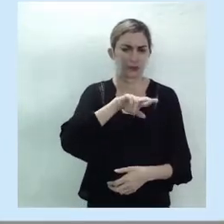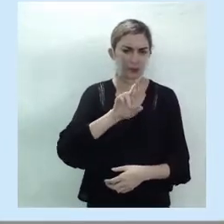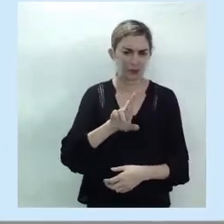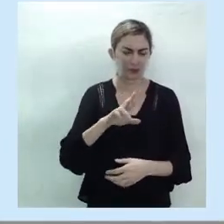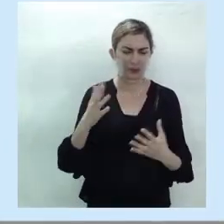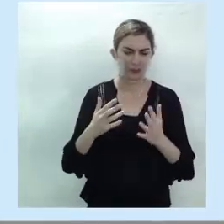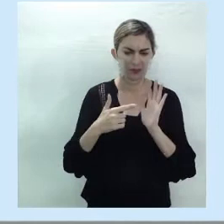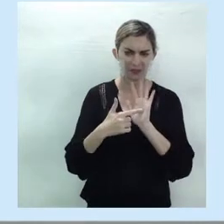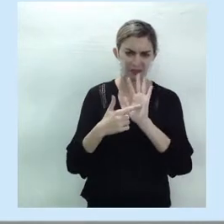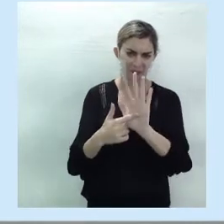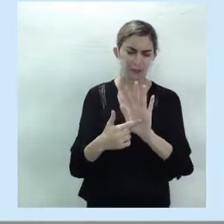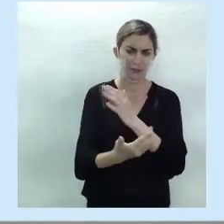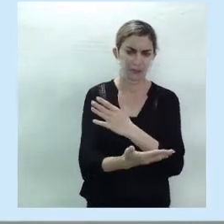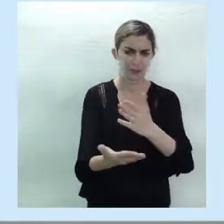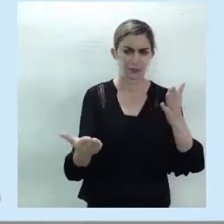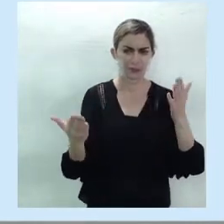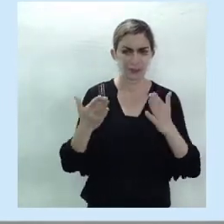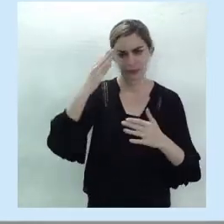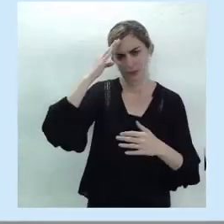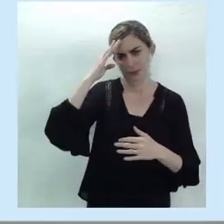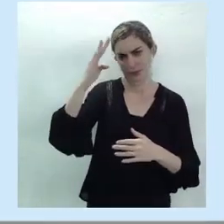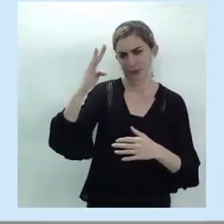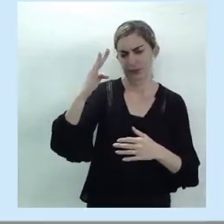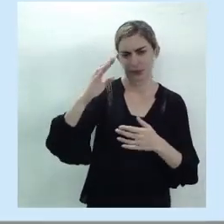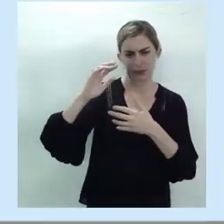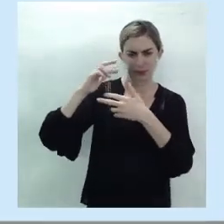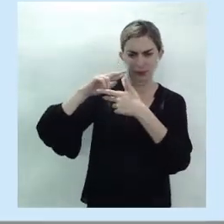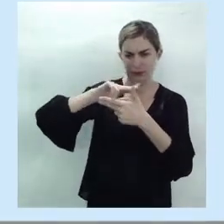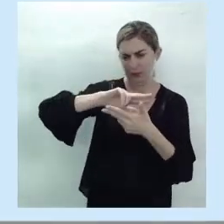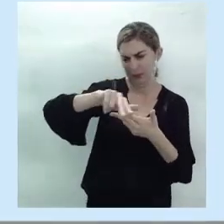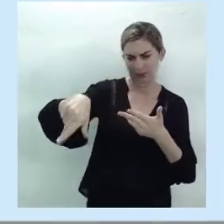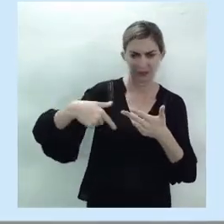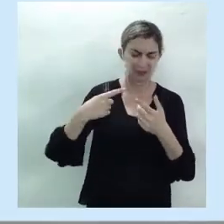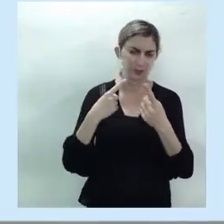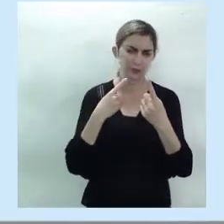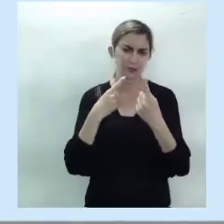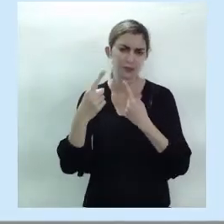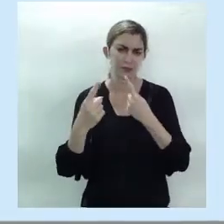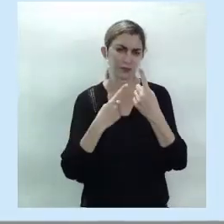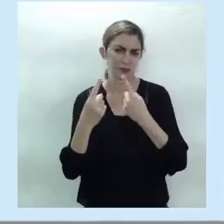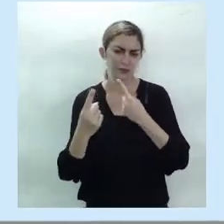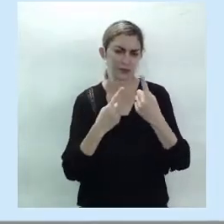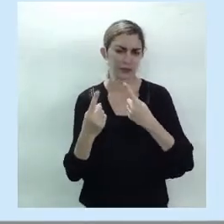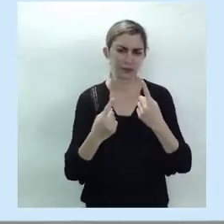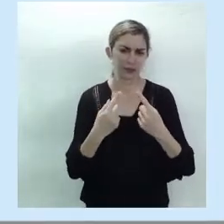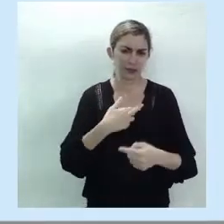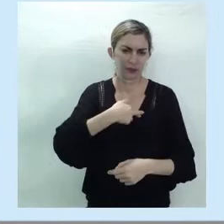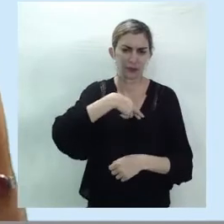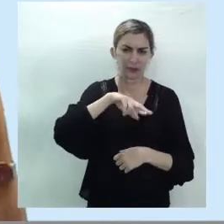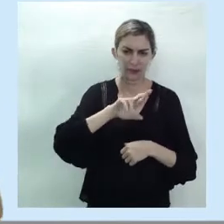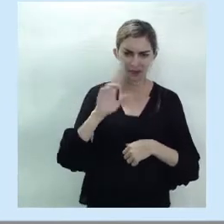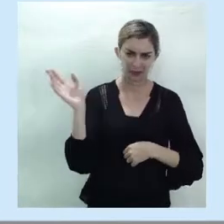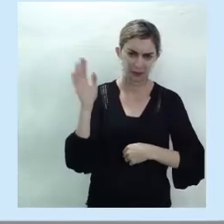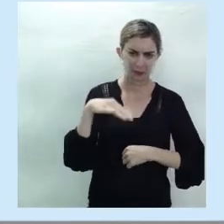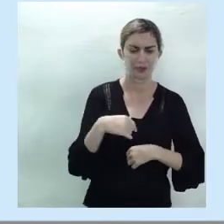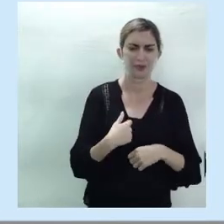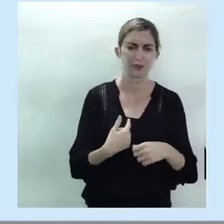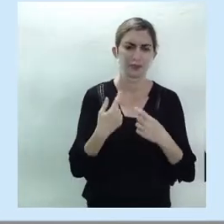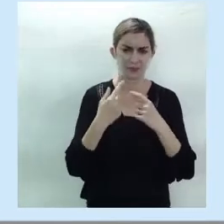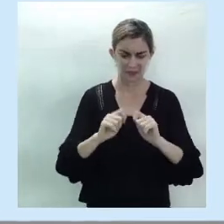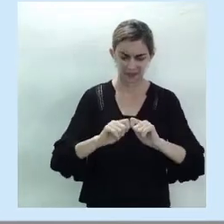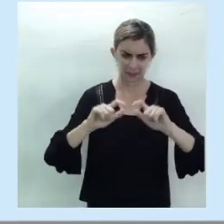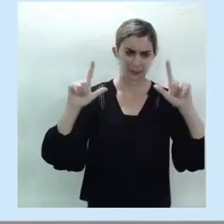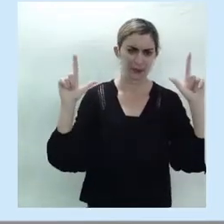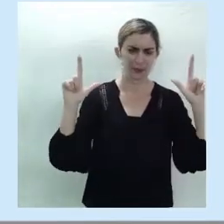Vou agora apresentar a vocês princípios para esse diálogo interreligioso. Vamos lá aqui?